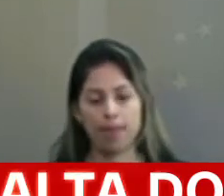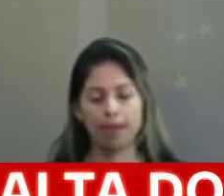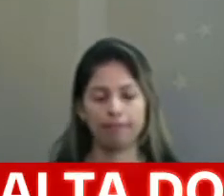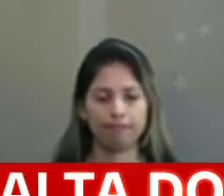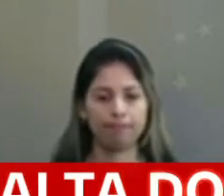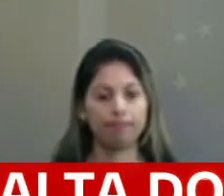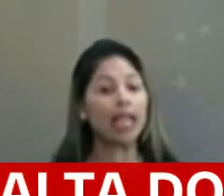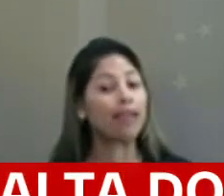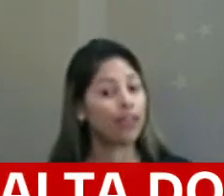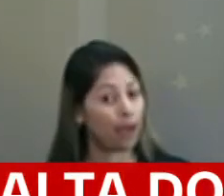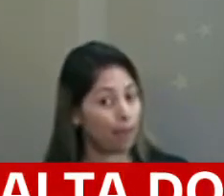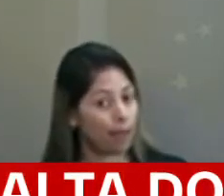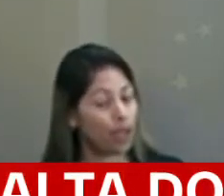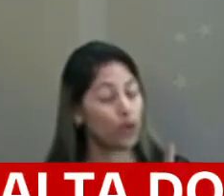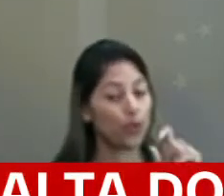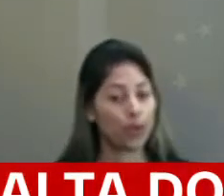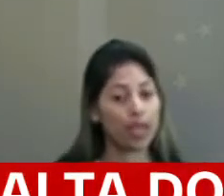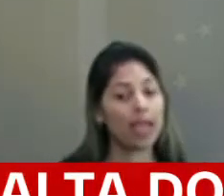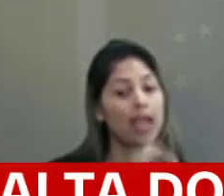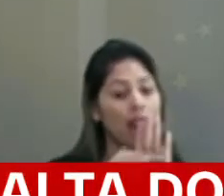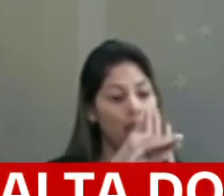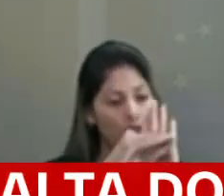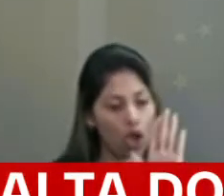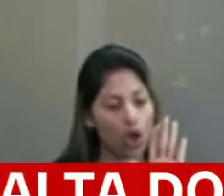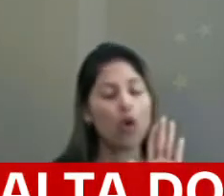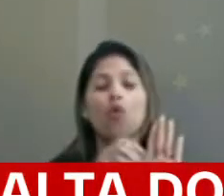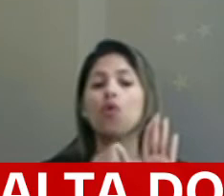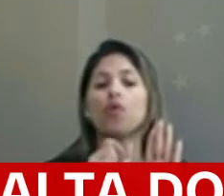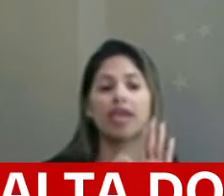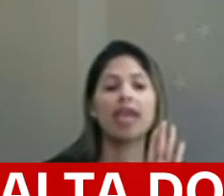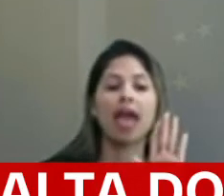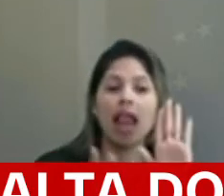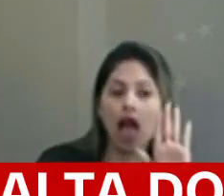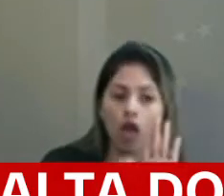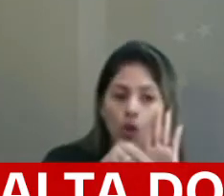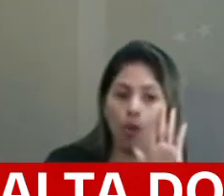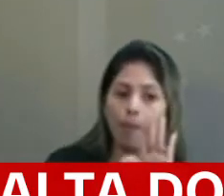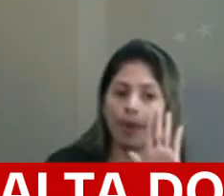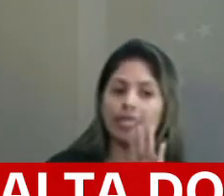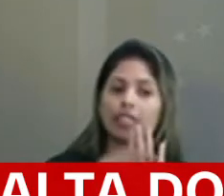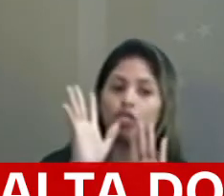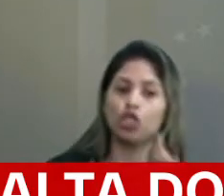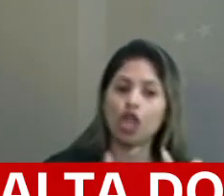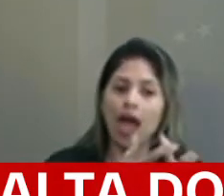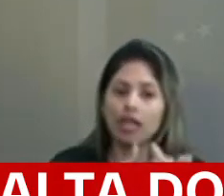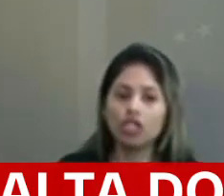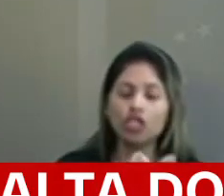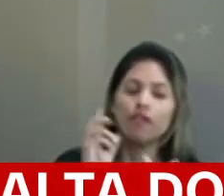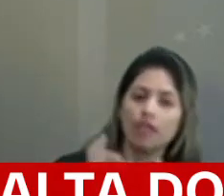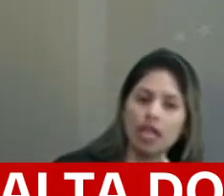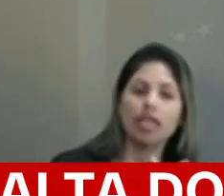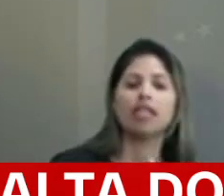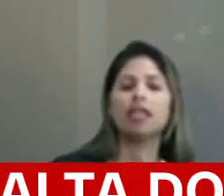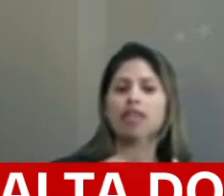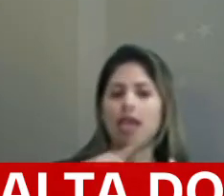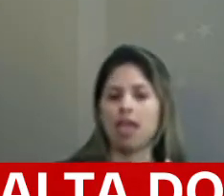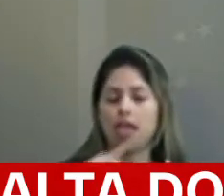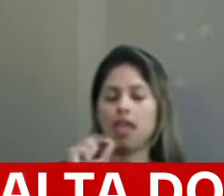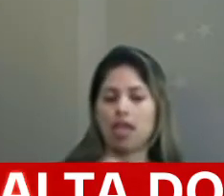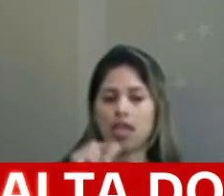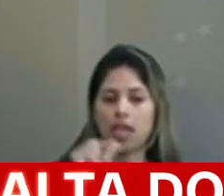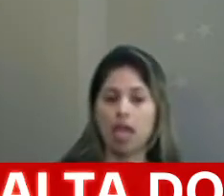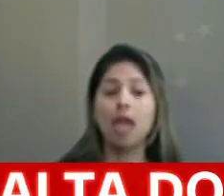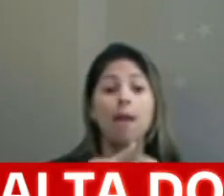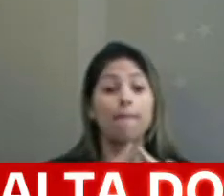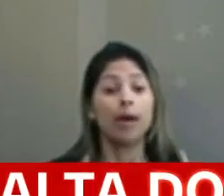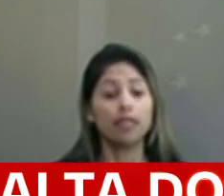que atendemos diz respeito à forma de compensação com as dívidas existentes, deixando claro que